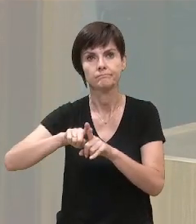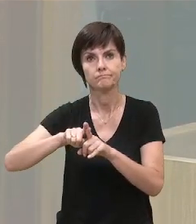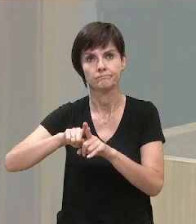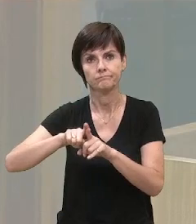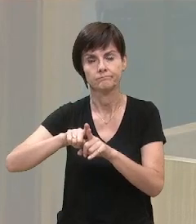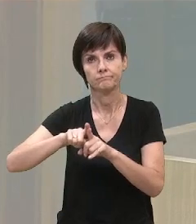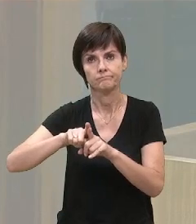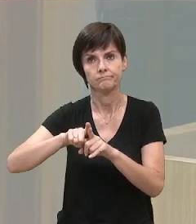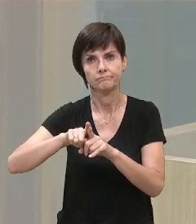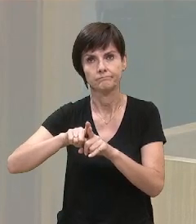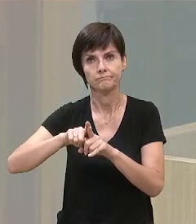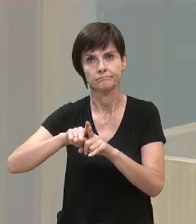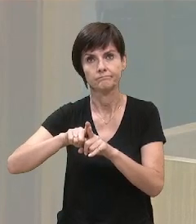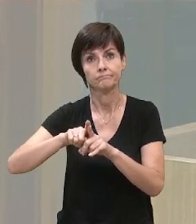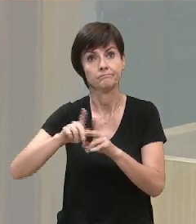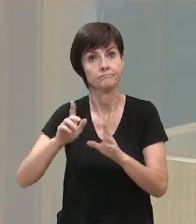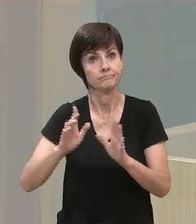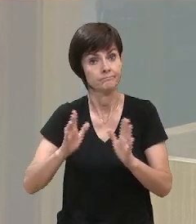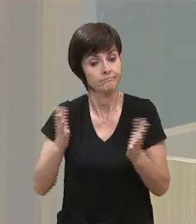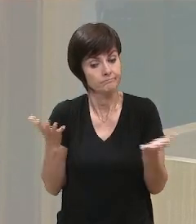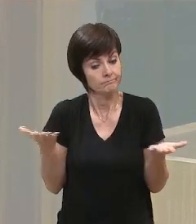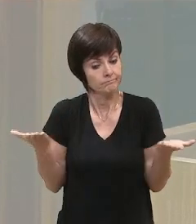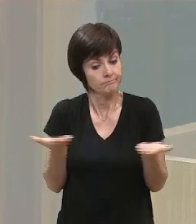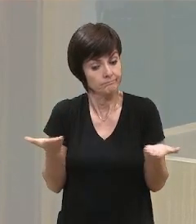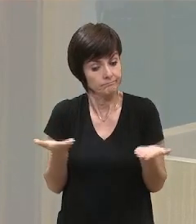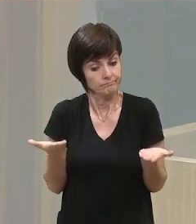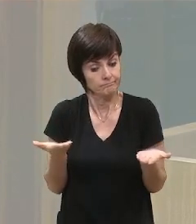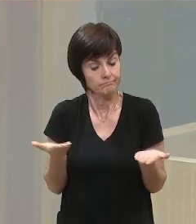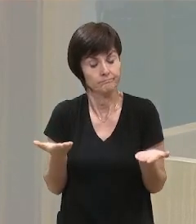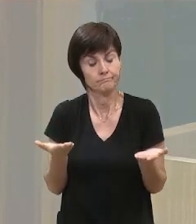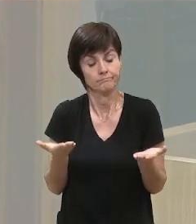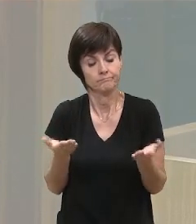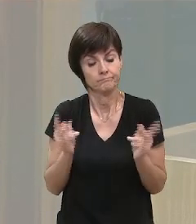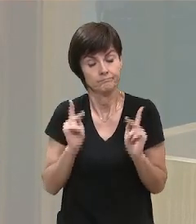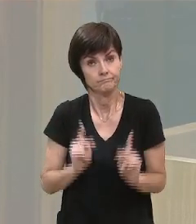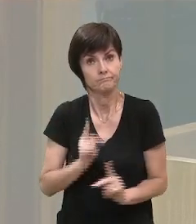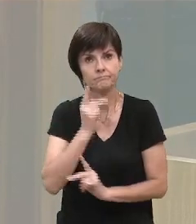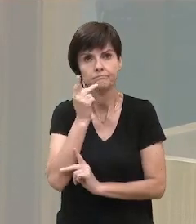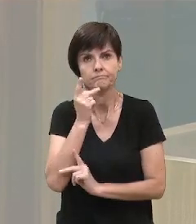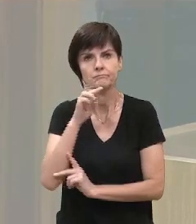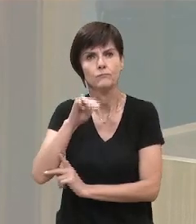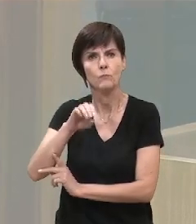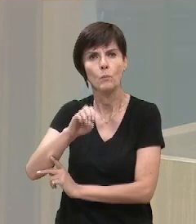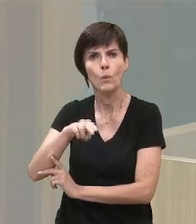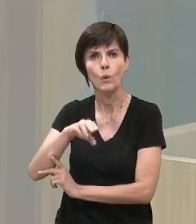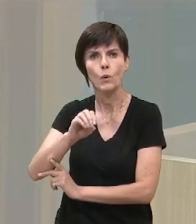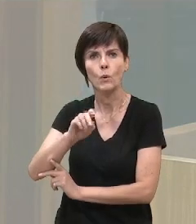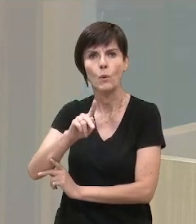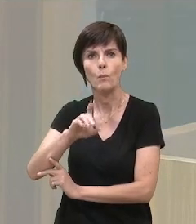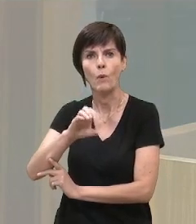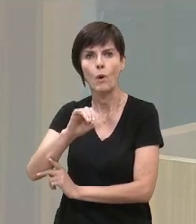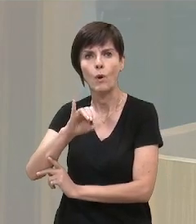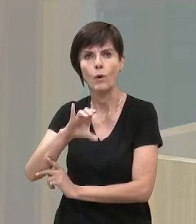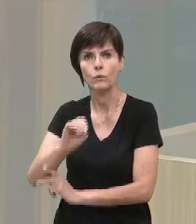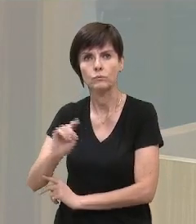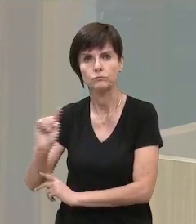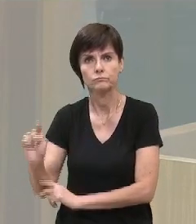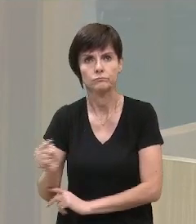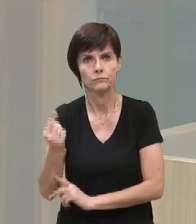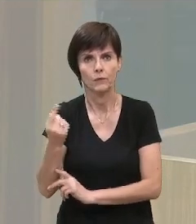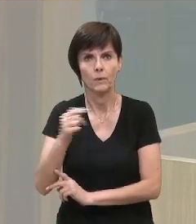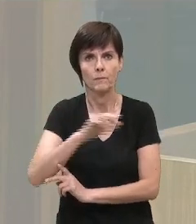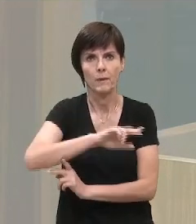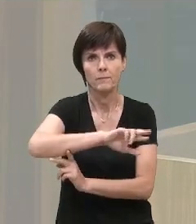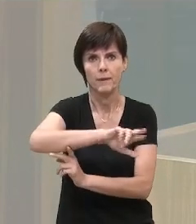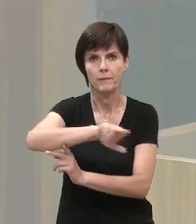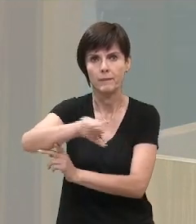Esta situação que as pessoas falam de monopólio disso, monopólio daquilo, é uma questão que eu